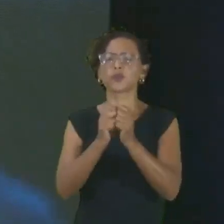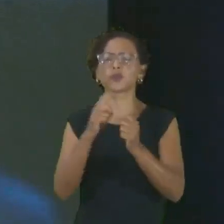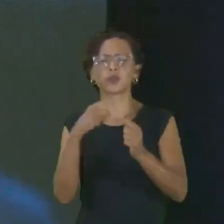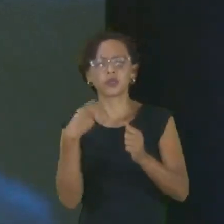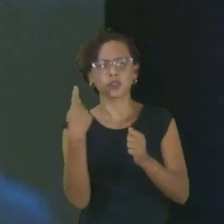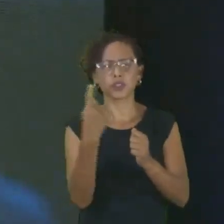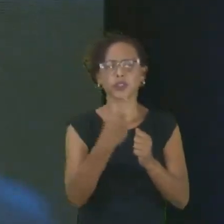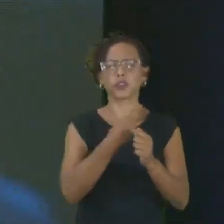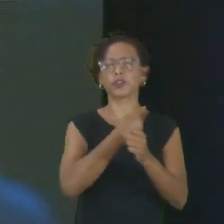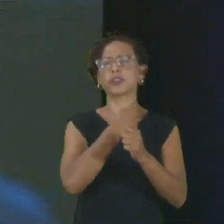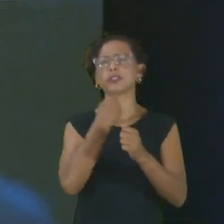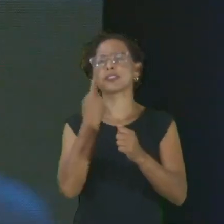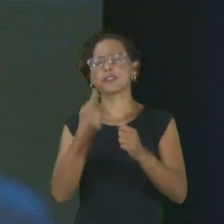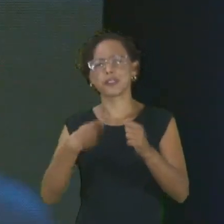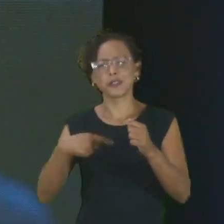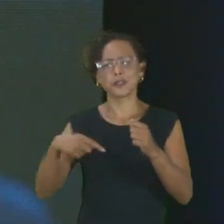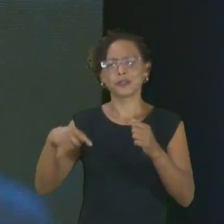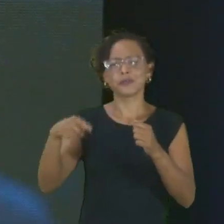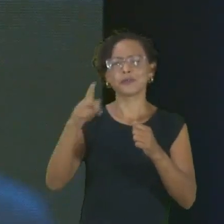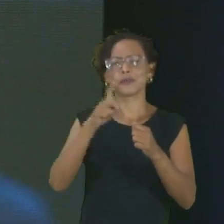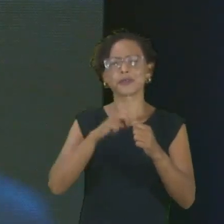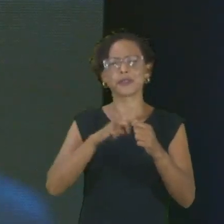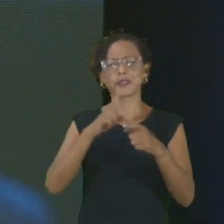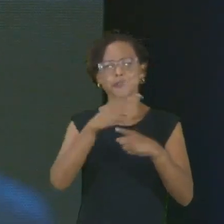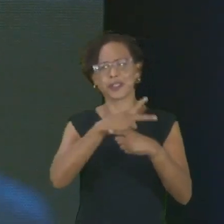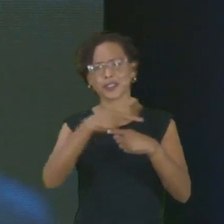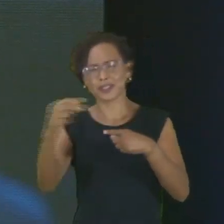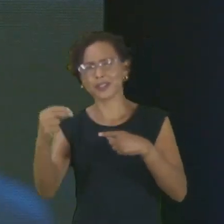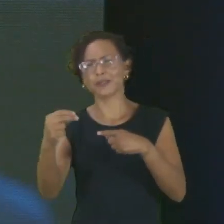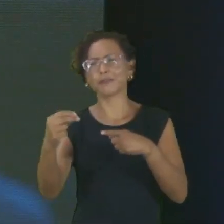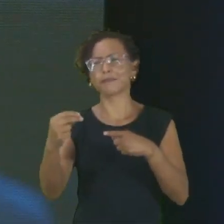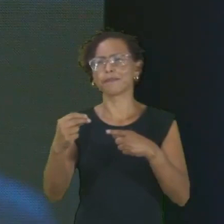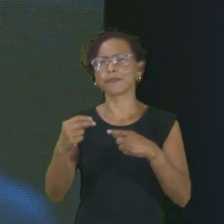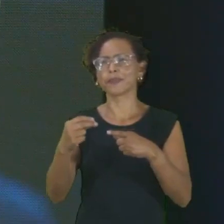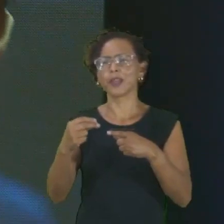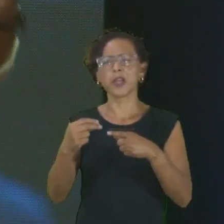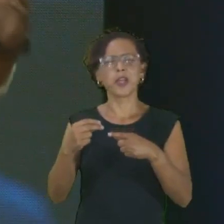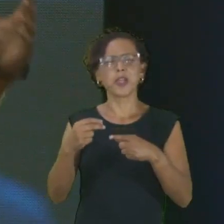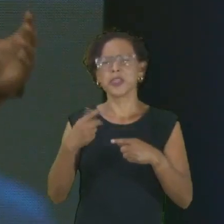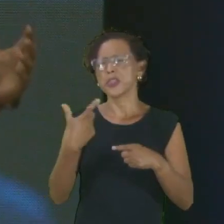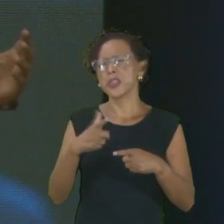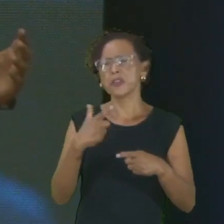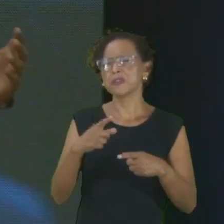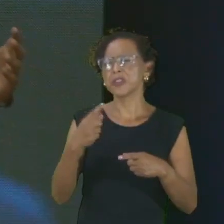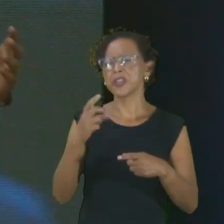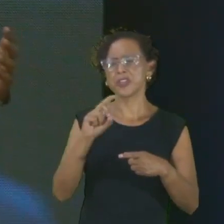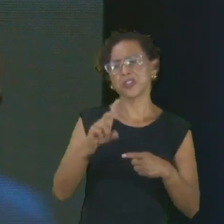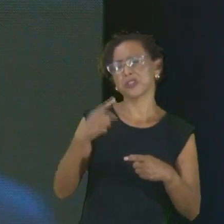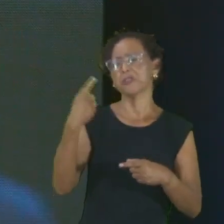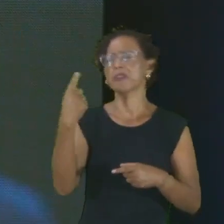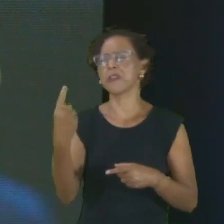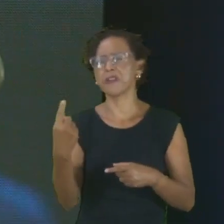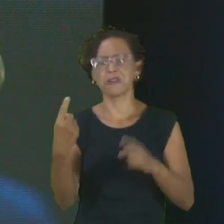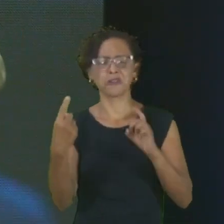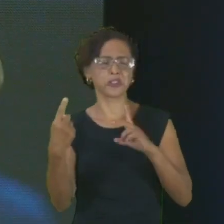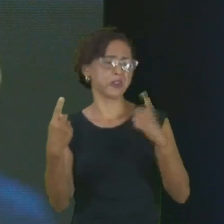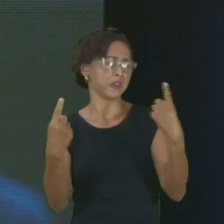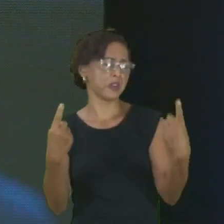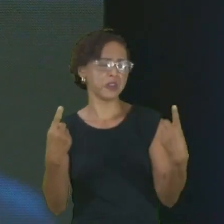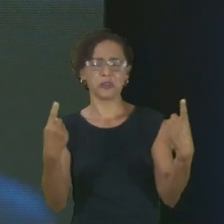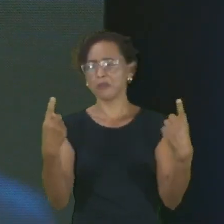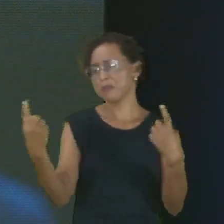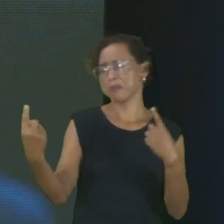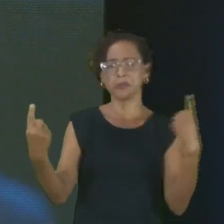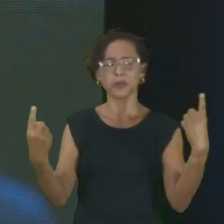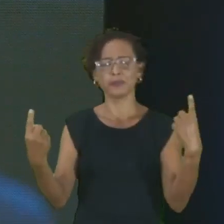que nós vamos chegar lá. Não há individualismo na igreja. Não há